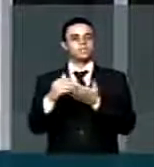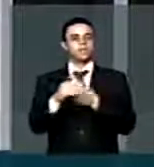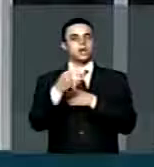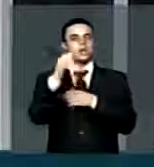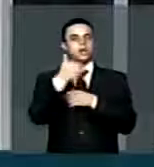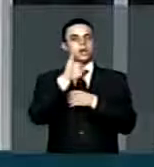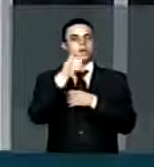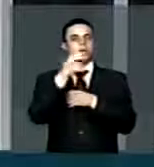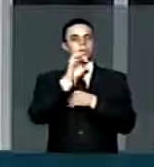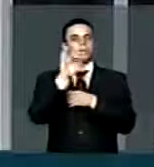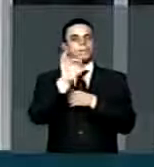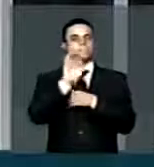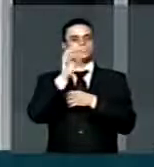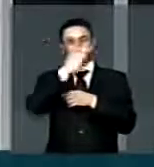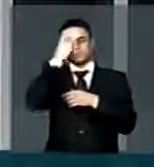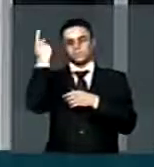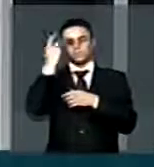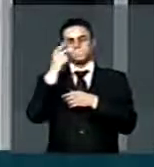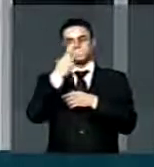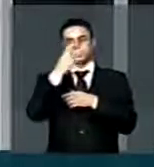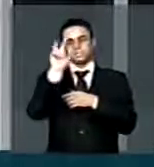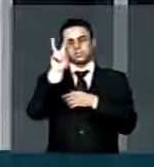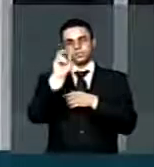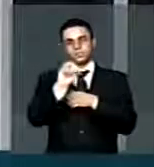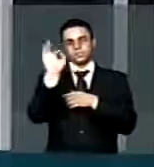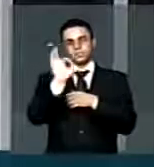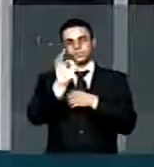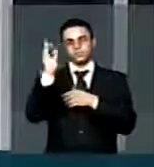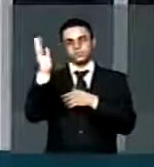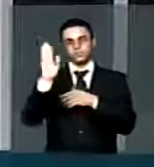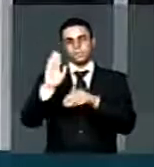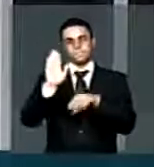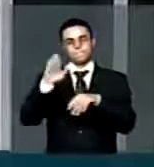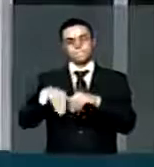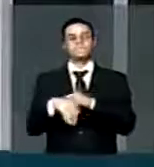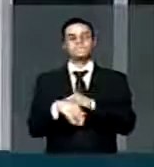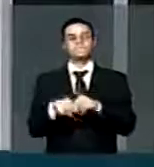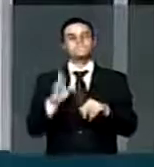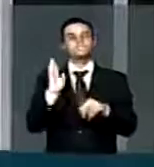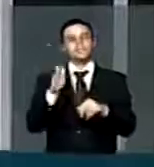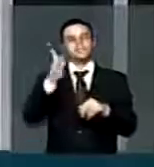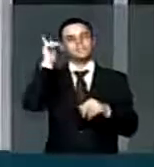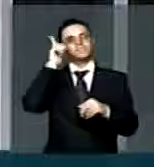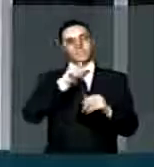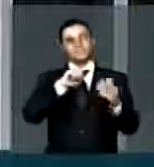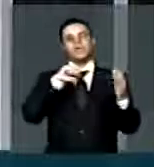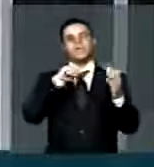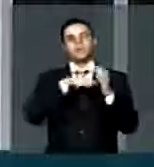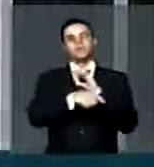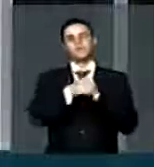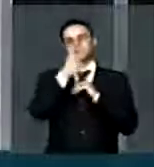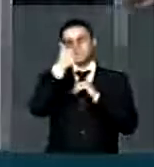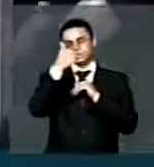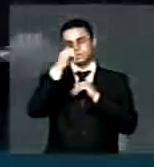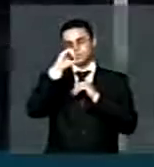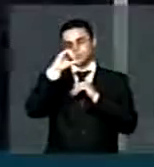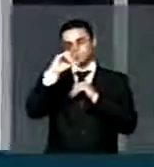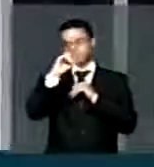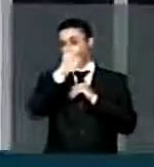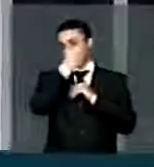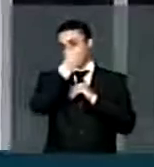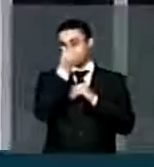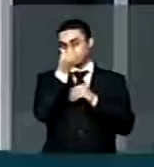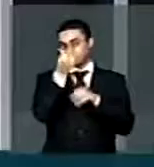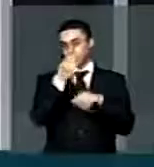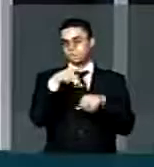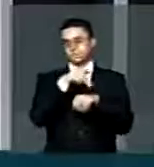pessoas subalimentadas. Esse objetivo já foi alcançado por 16 dos 33 países